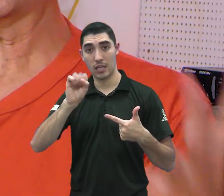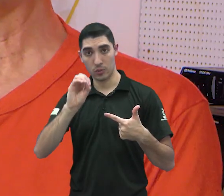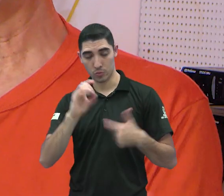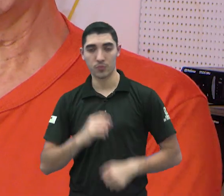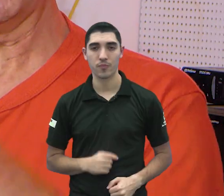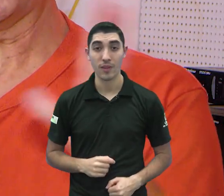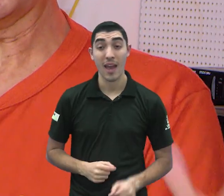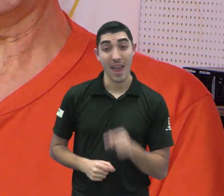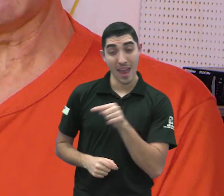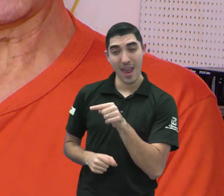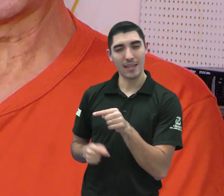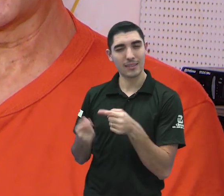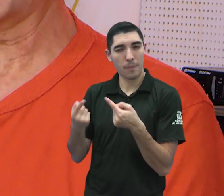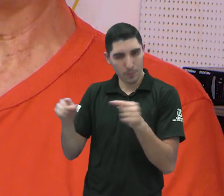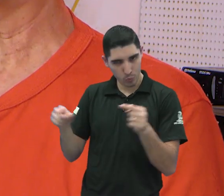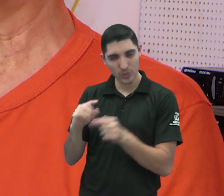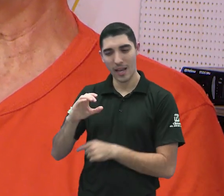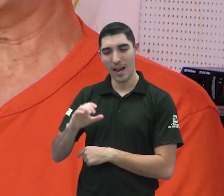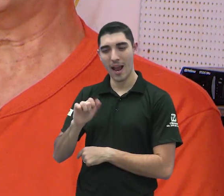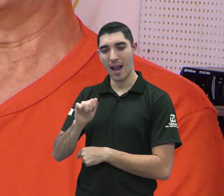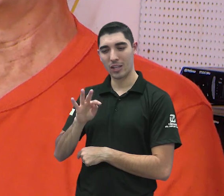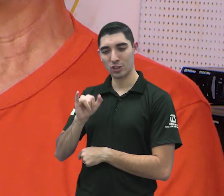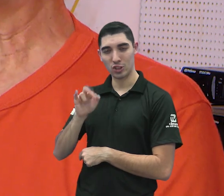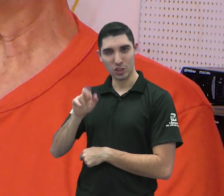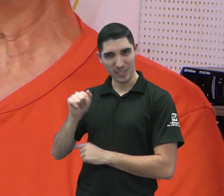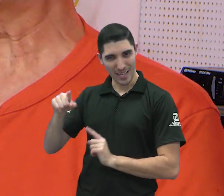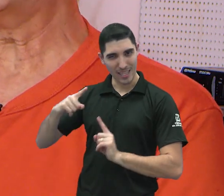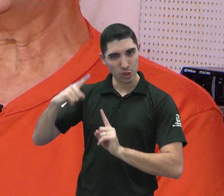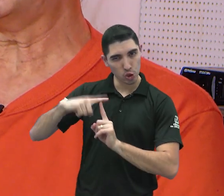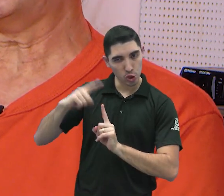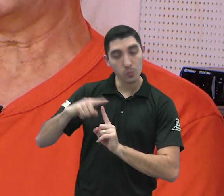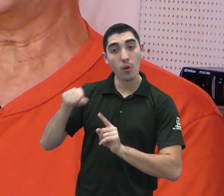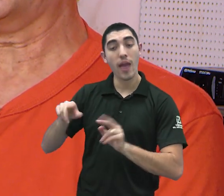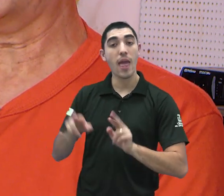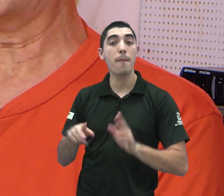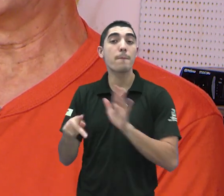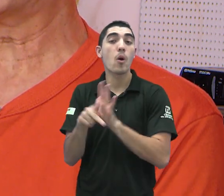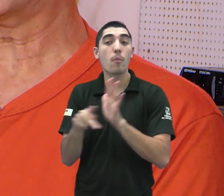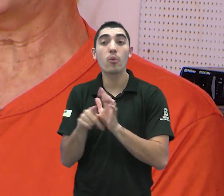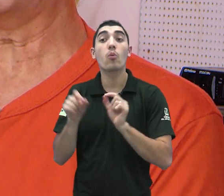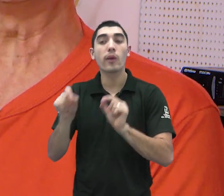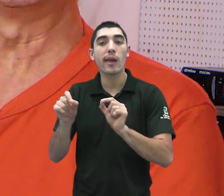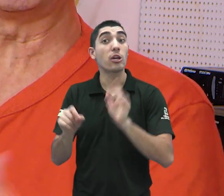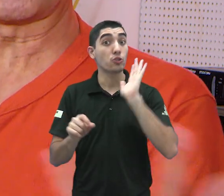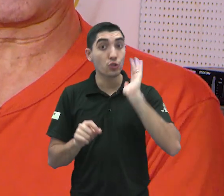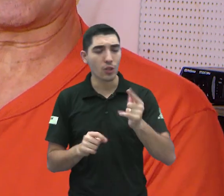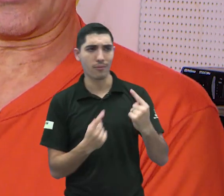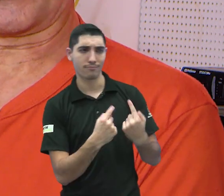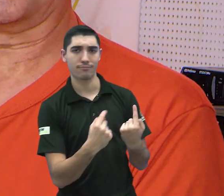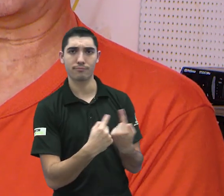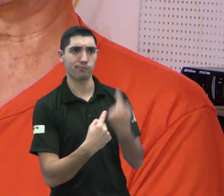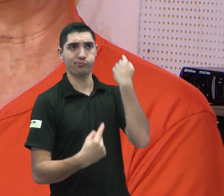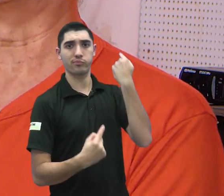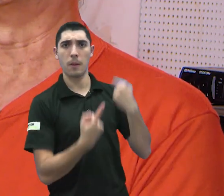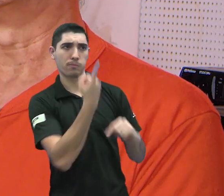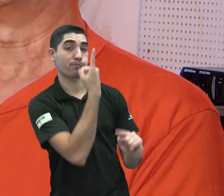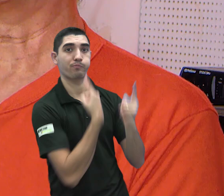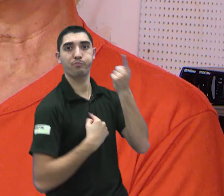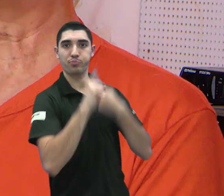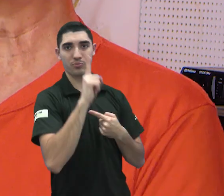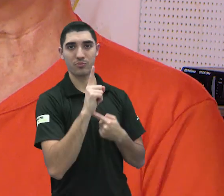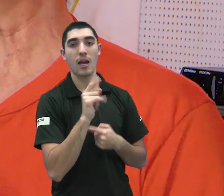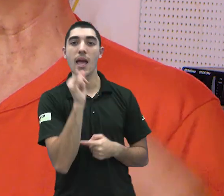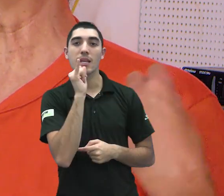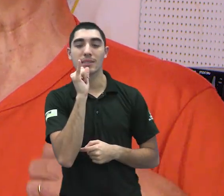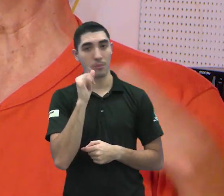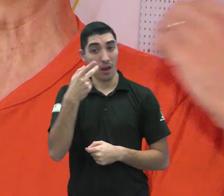história da catira é uma história à parte, né? Porque a Catira do Passarinho é uma música que fez muito sucesso, né? Assim, a